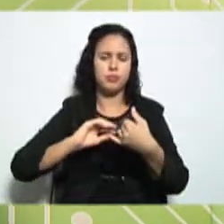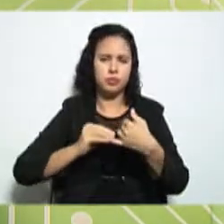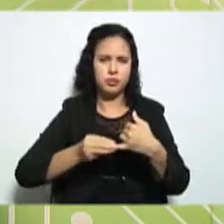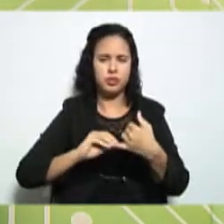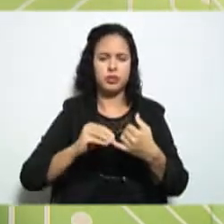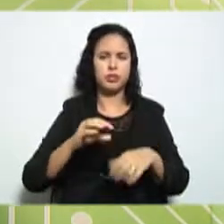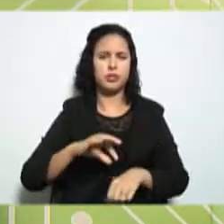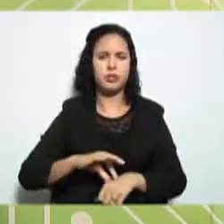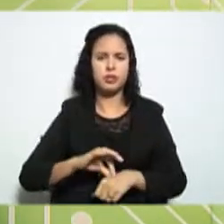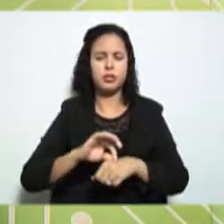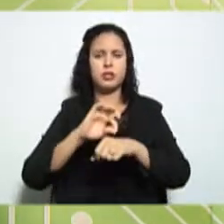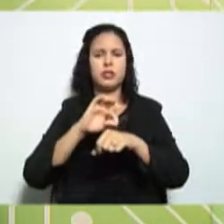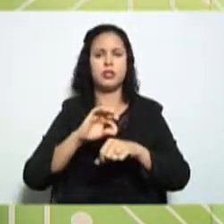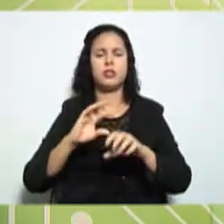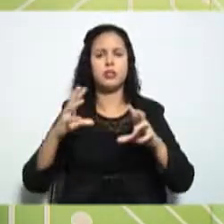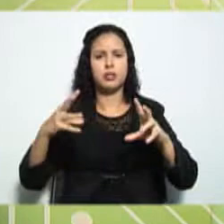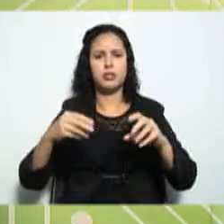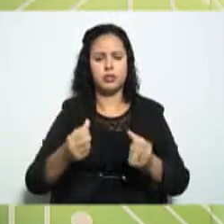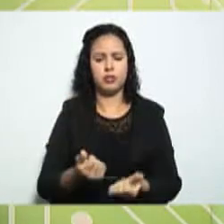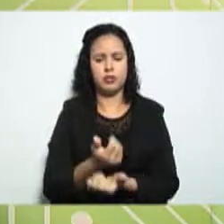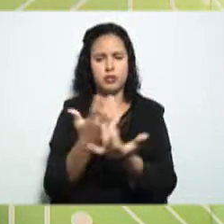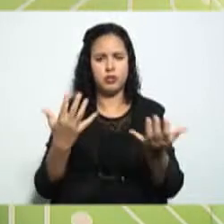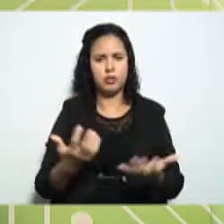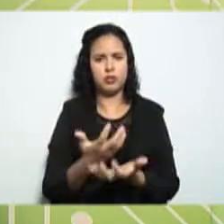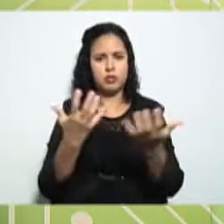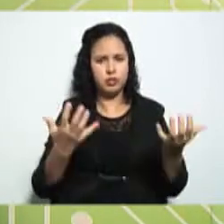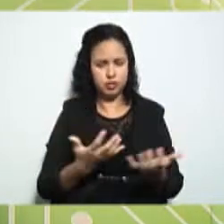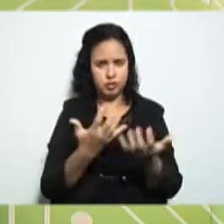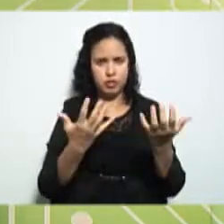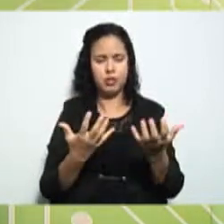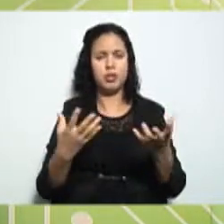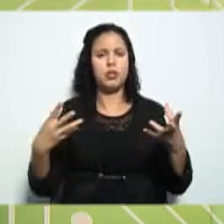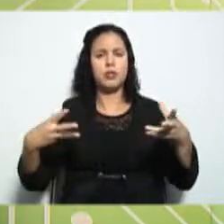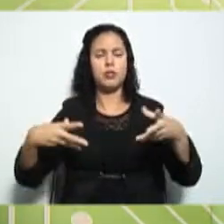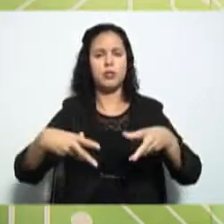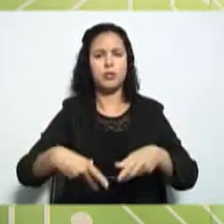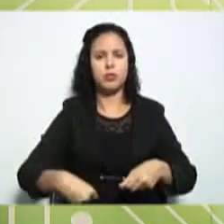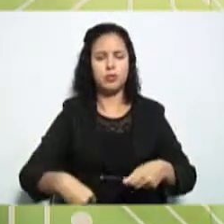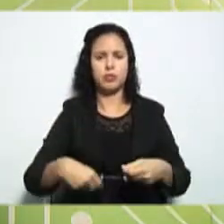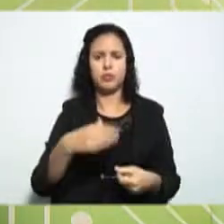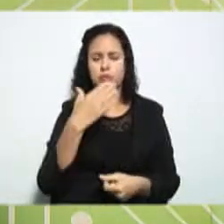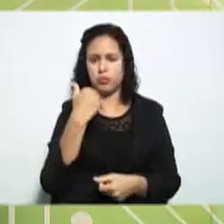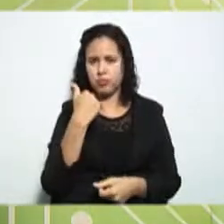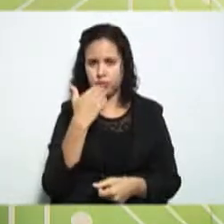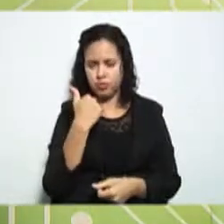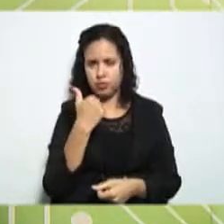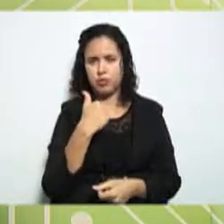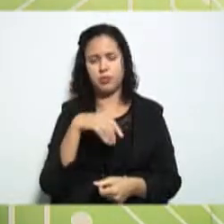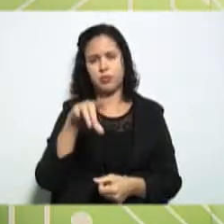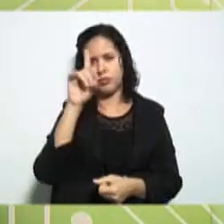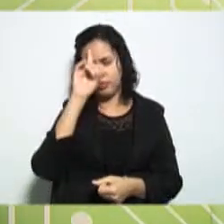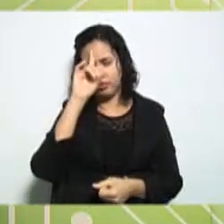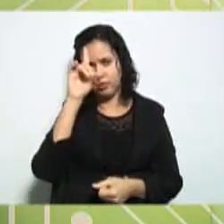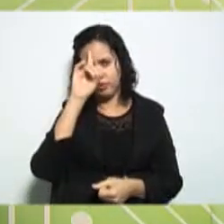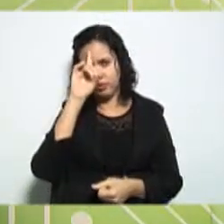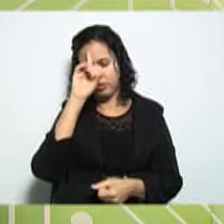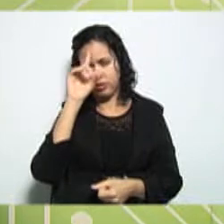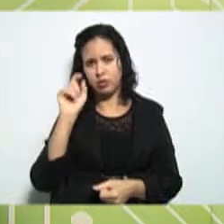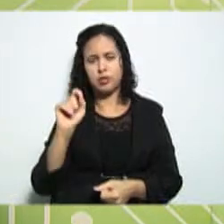dia, principalmente os vegetais, quando a gente pensa em legumes, salada, alface, cebolinha, as coisas que a gente gosta de comer bem